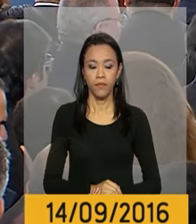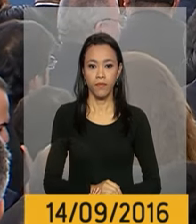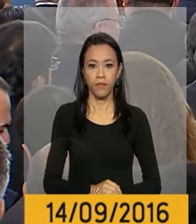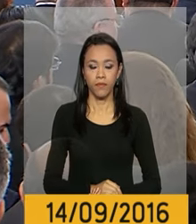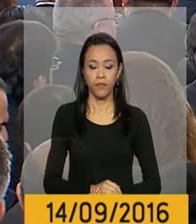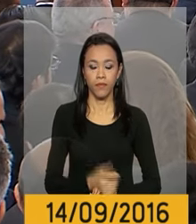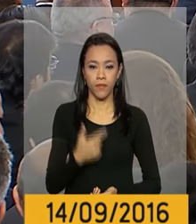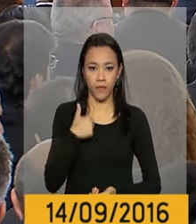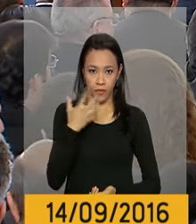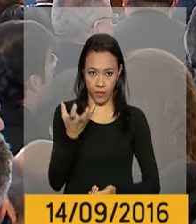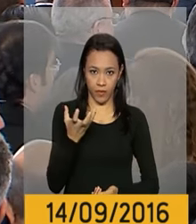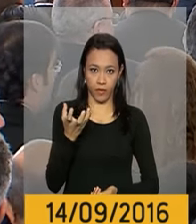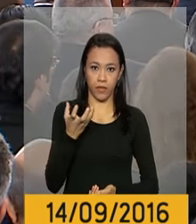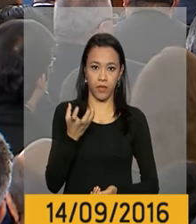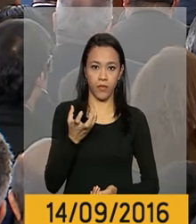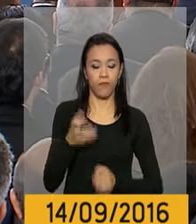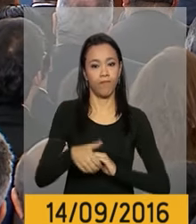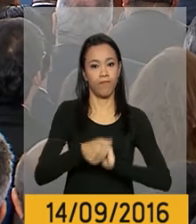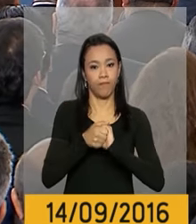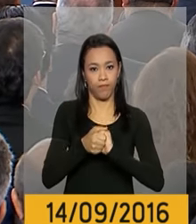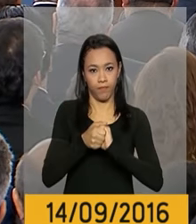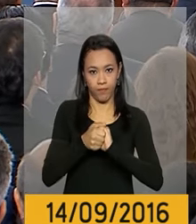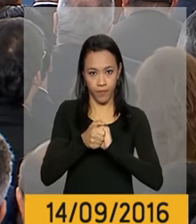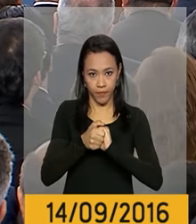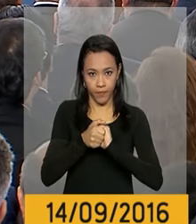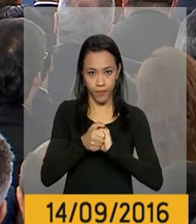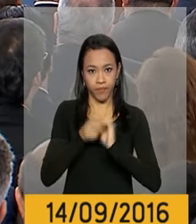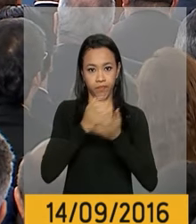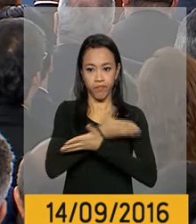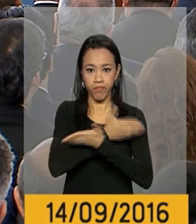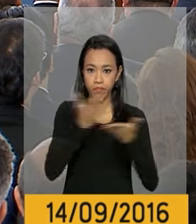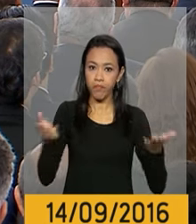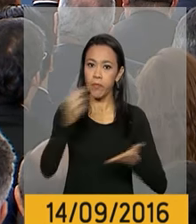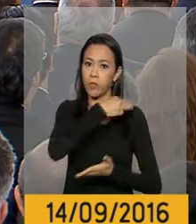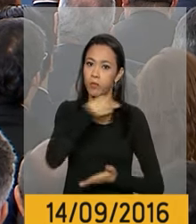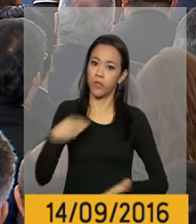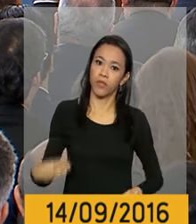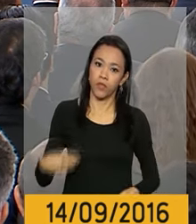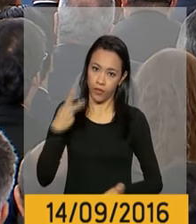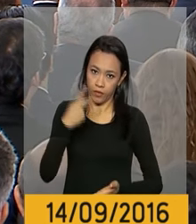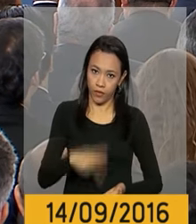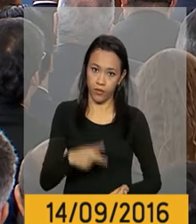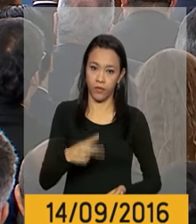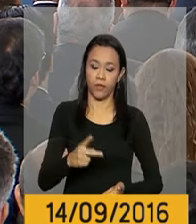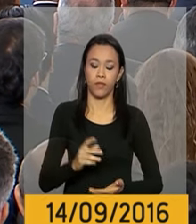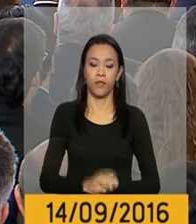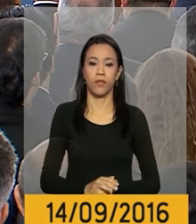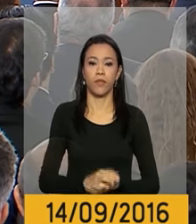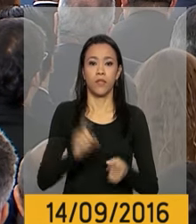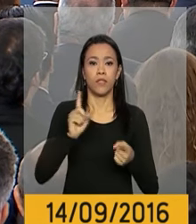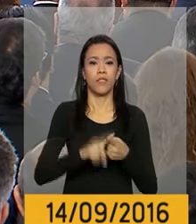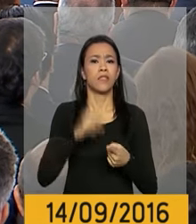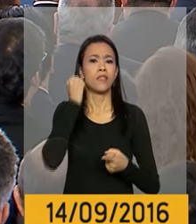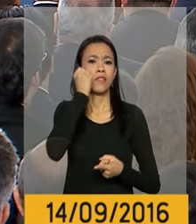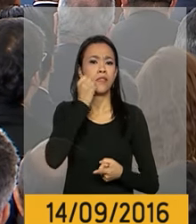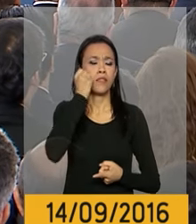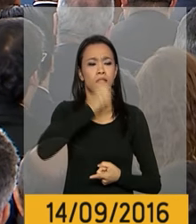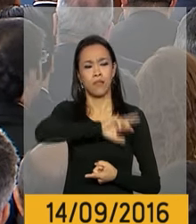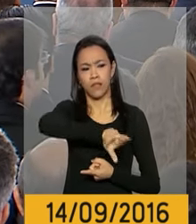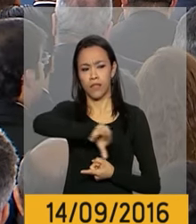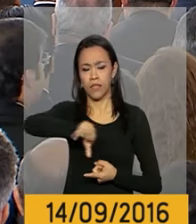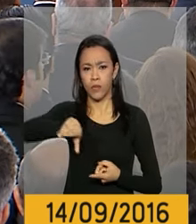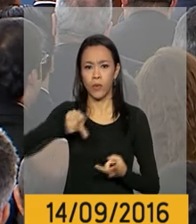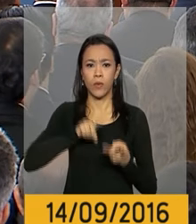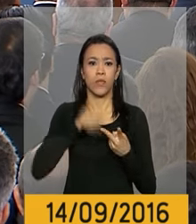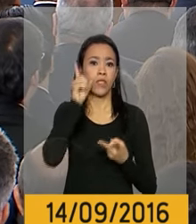Eu quero saudar os senhores ministros de Estado, os senhores senadores, os senhores